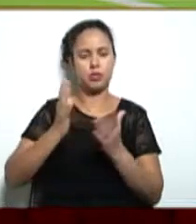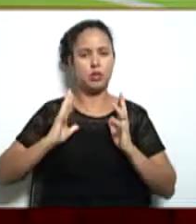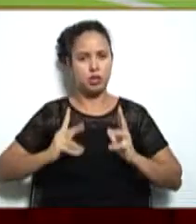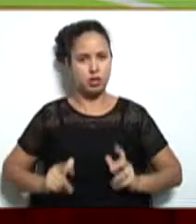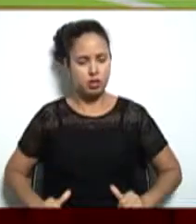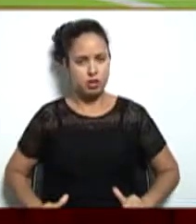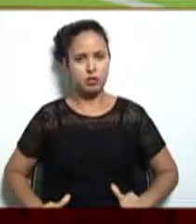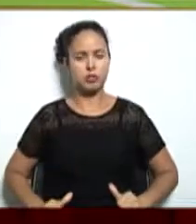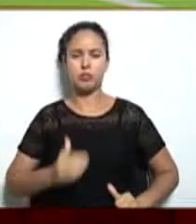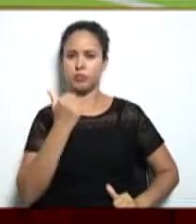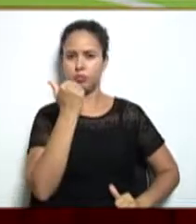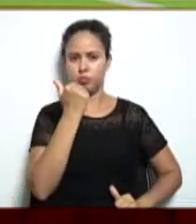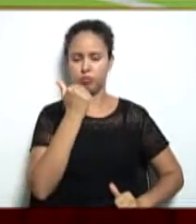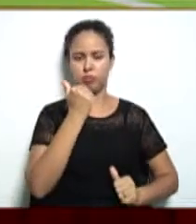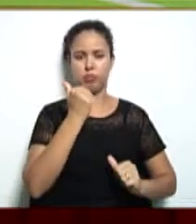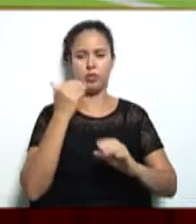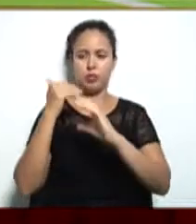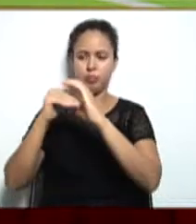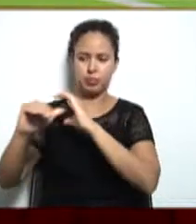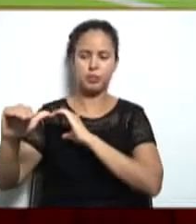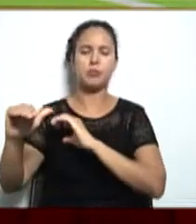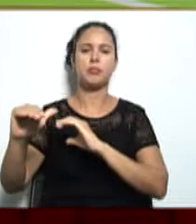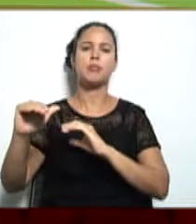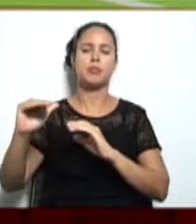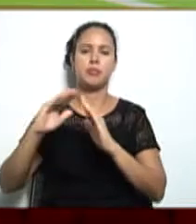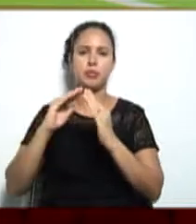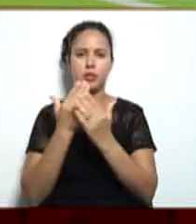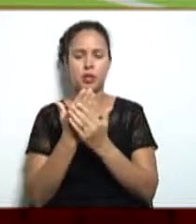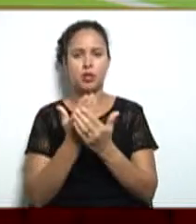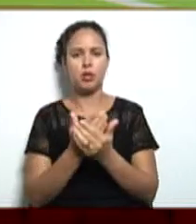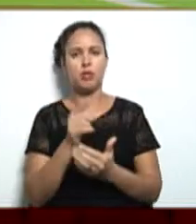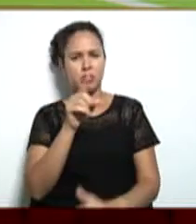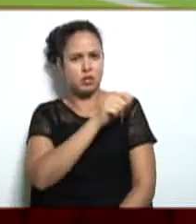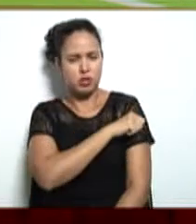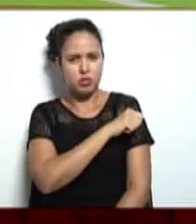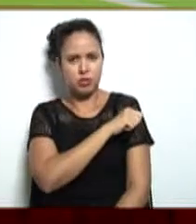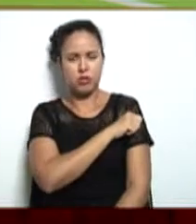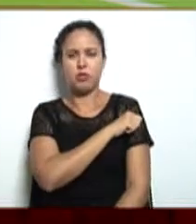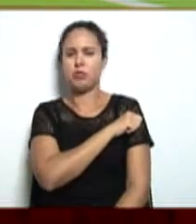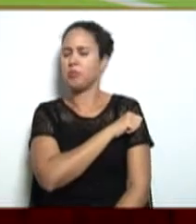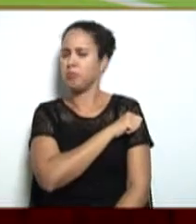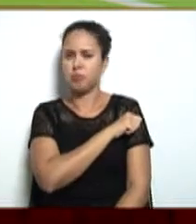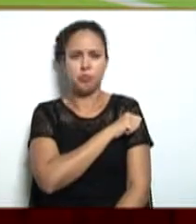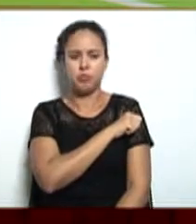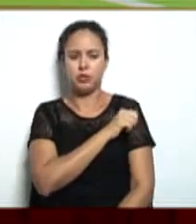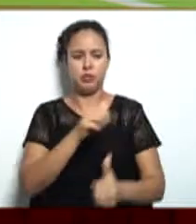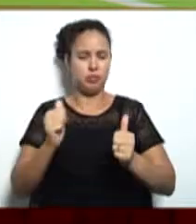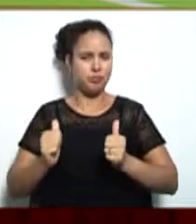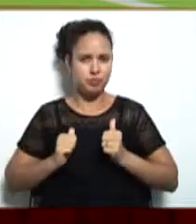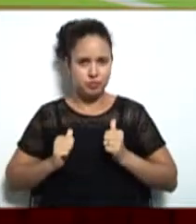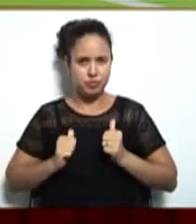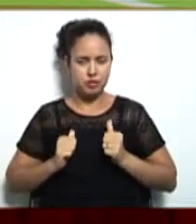para a escola, você não vai fazer a limpeza, você não vai atuar ali no setor